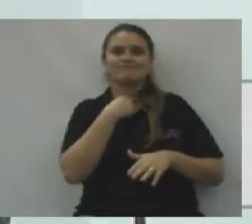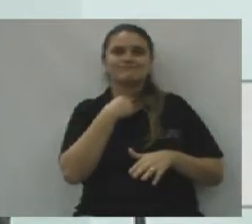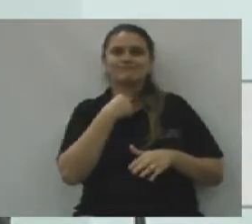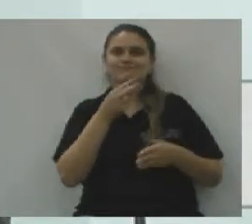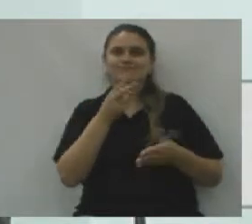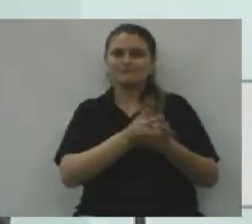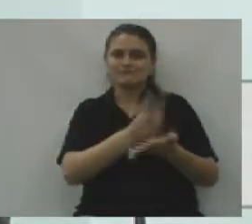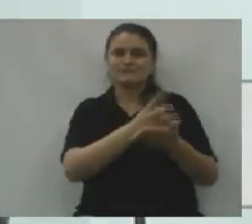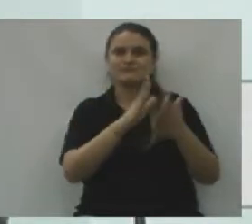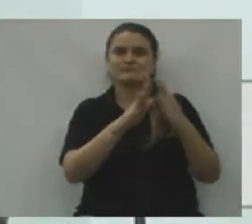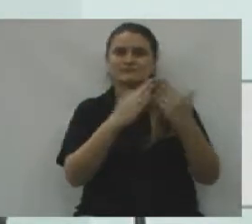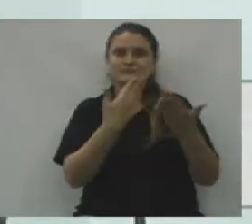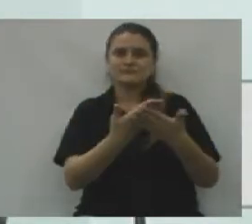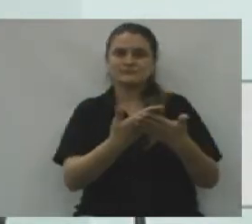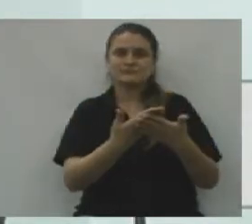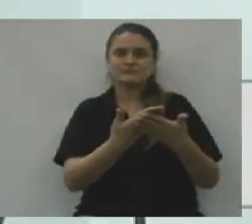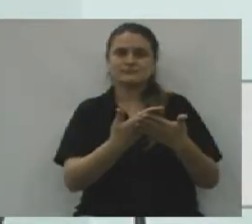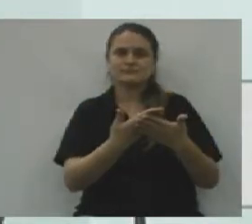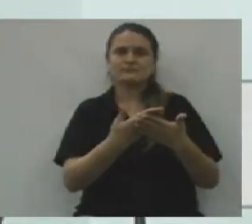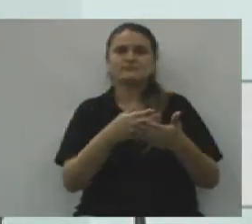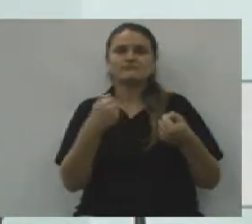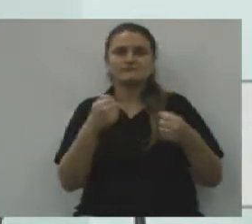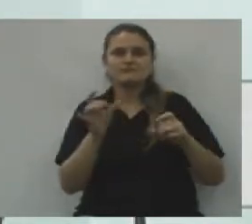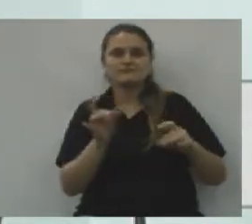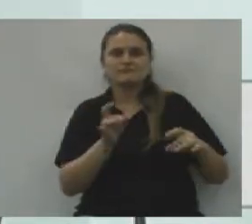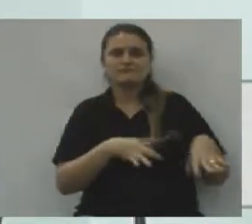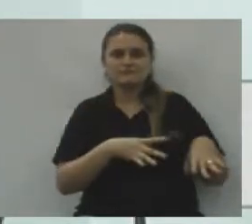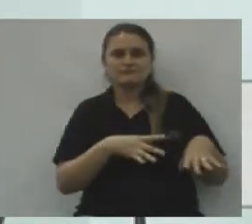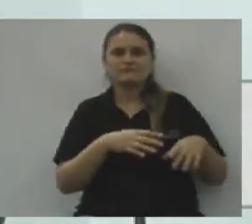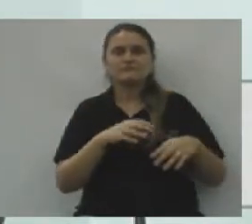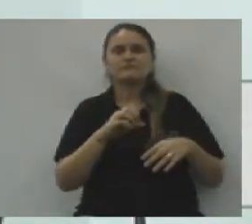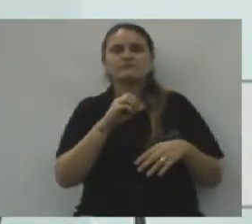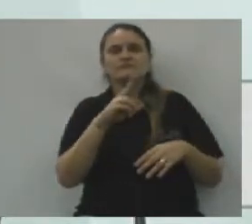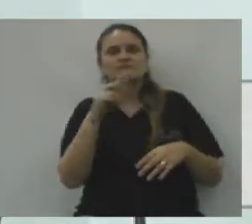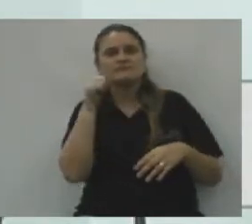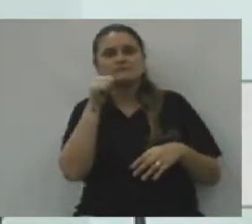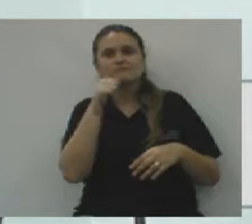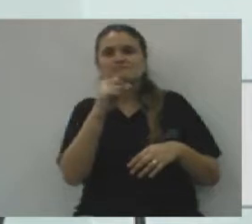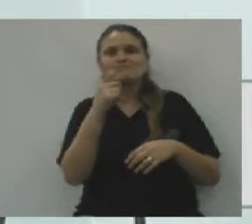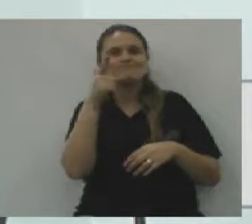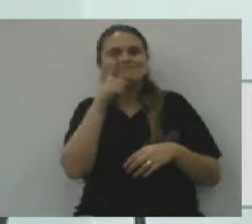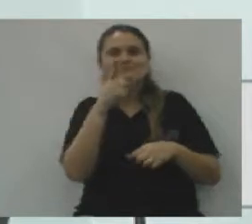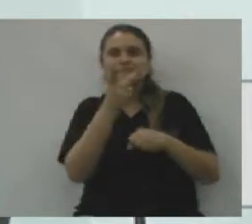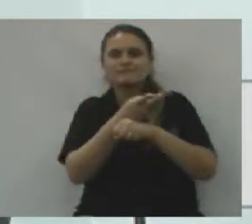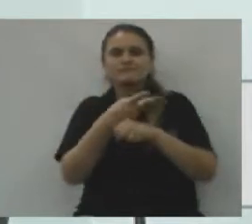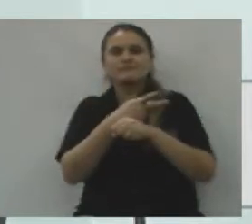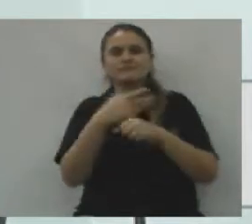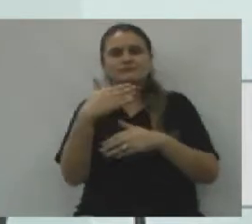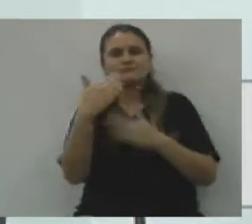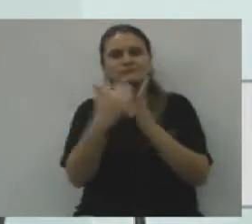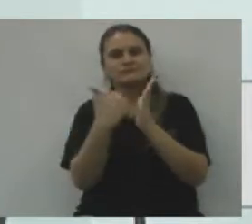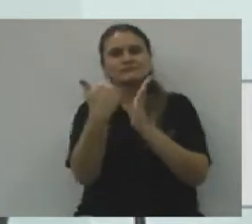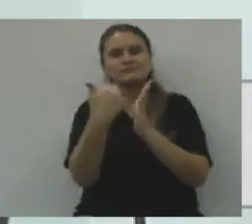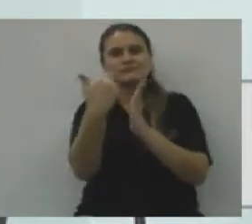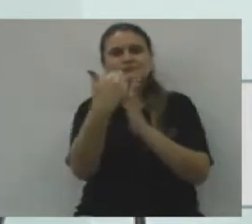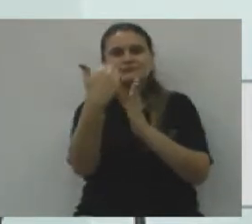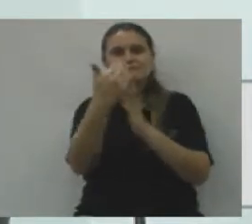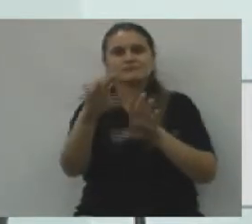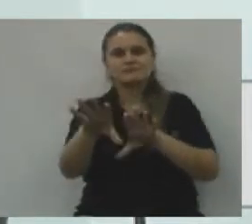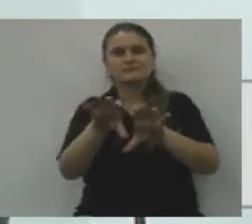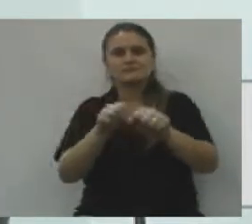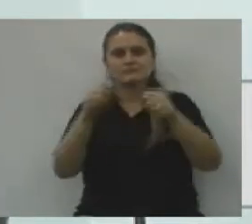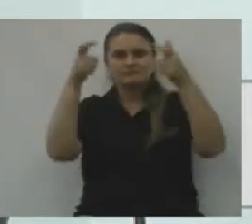de continuidade da sua vida escolar, de buscar um conhecimento, uma formação mínima para conseguir